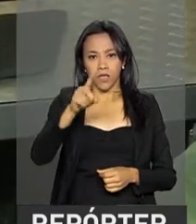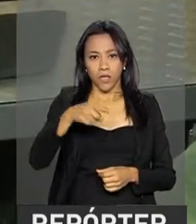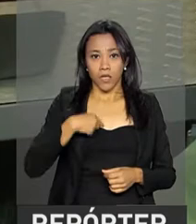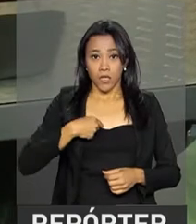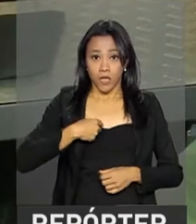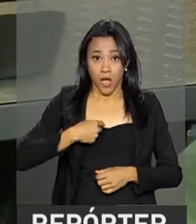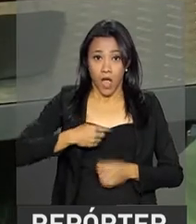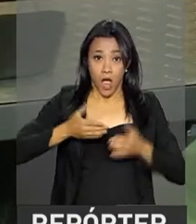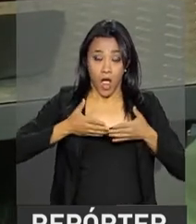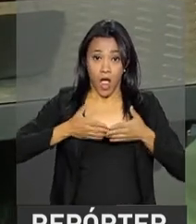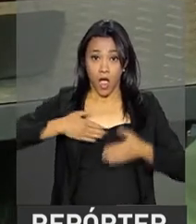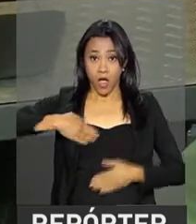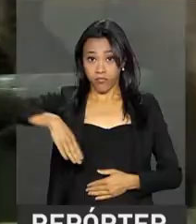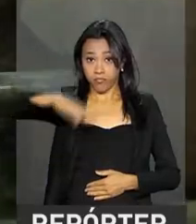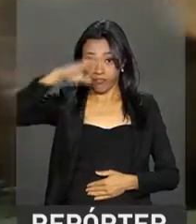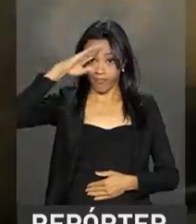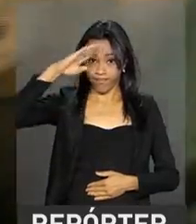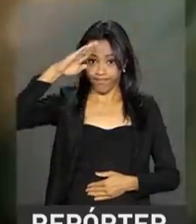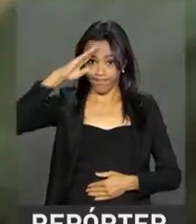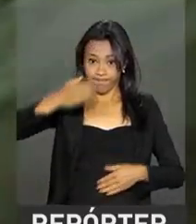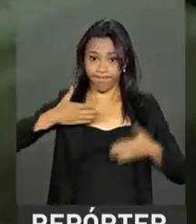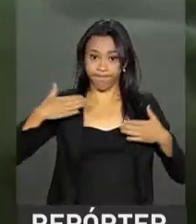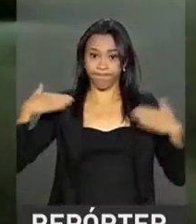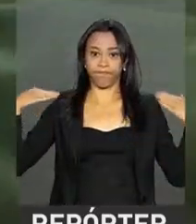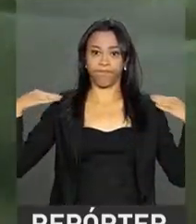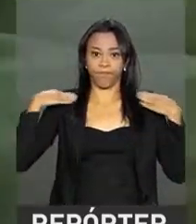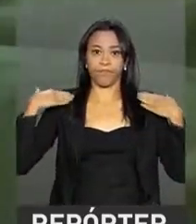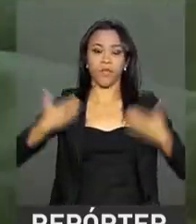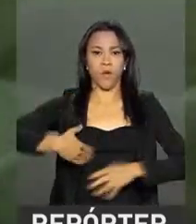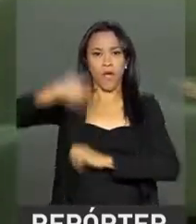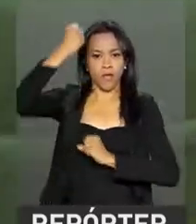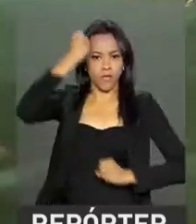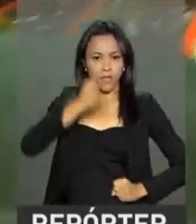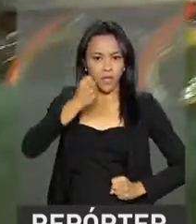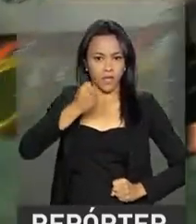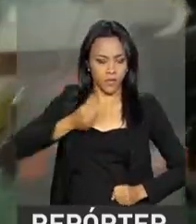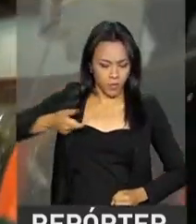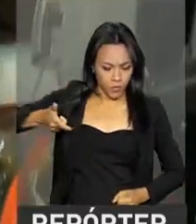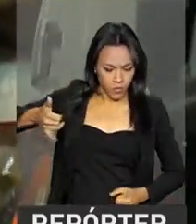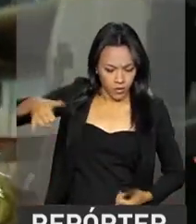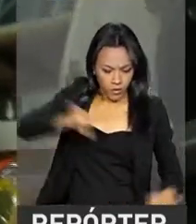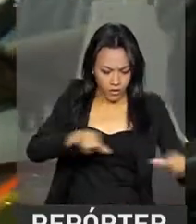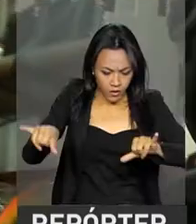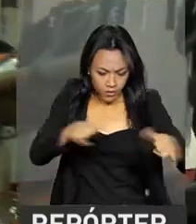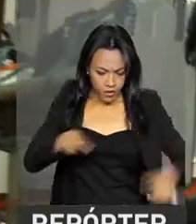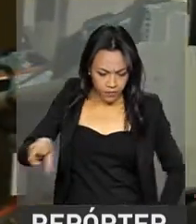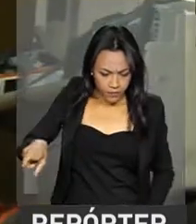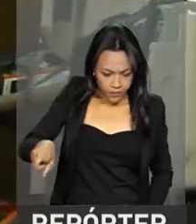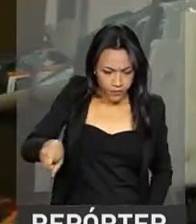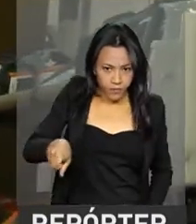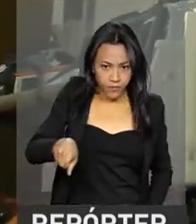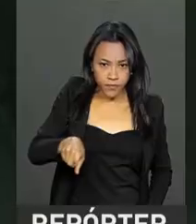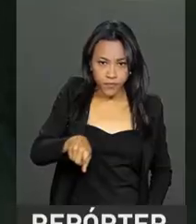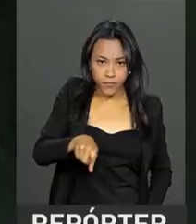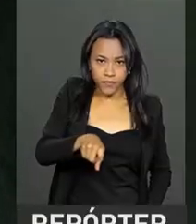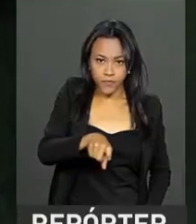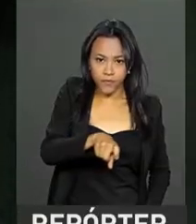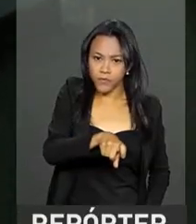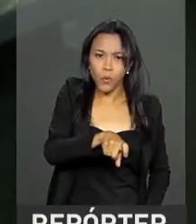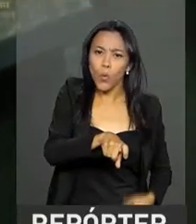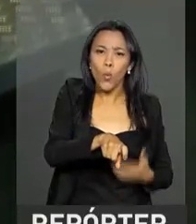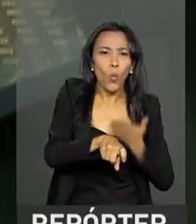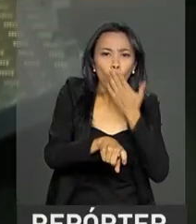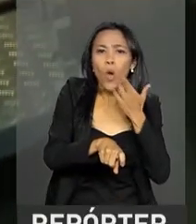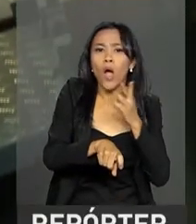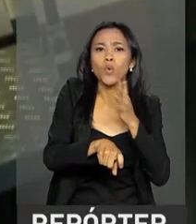ajuda no transporte da vítima já o exército expõe detectores químicos para reconhecer e identificar qual o tipo da